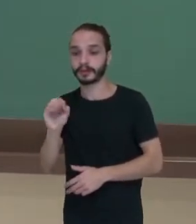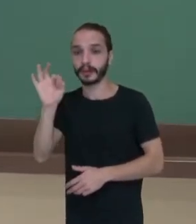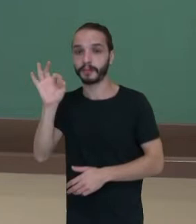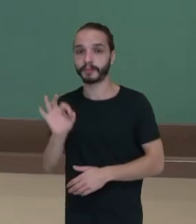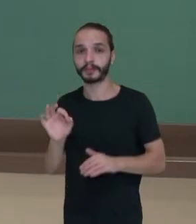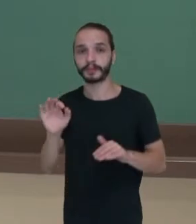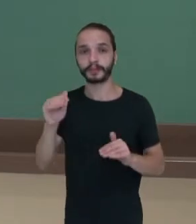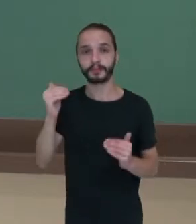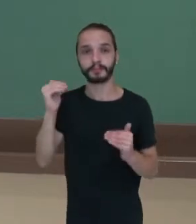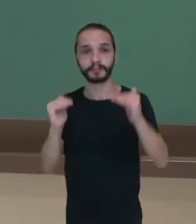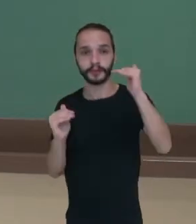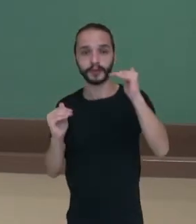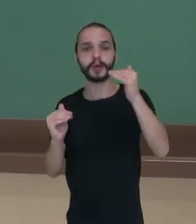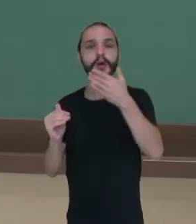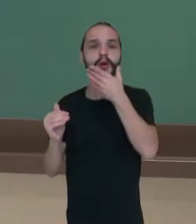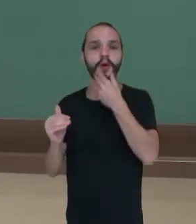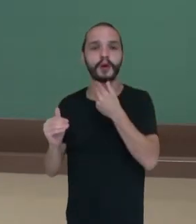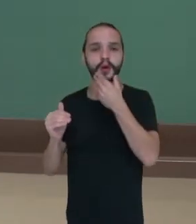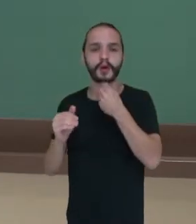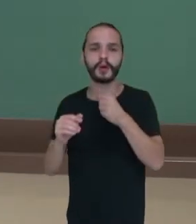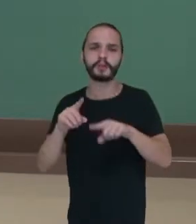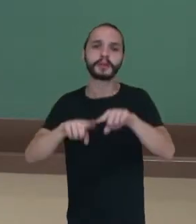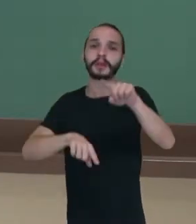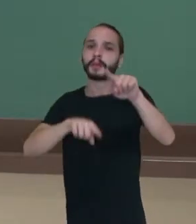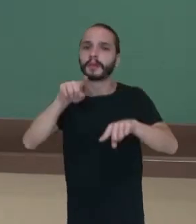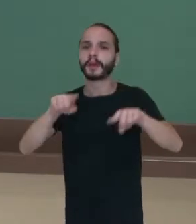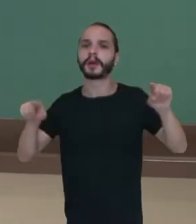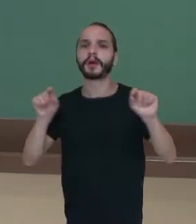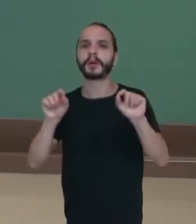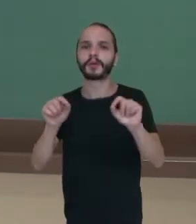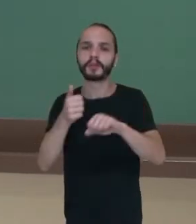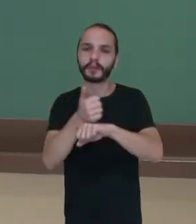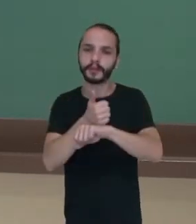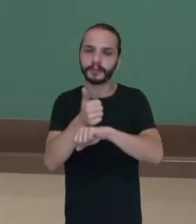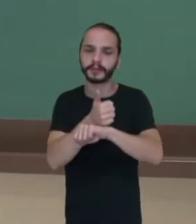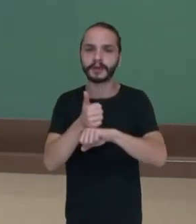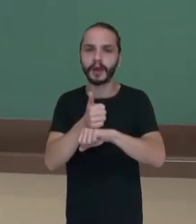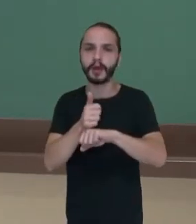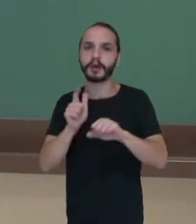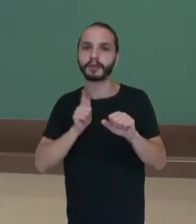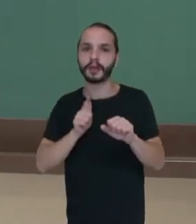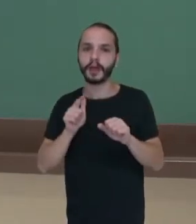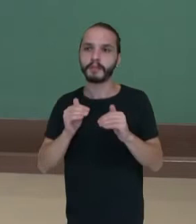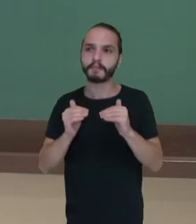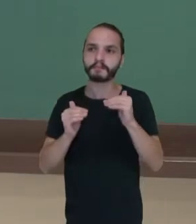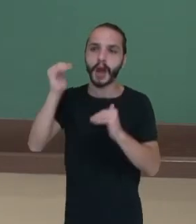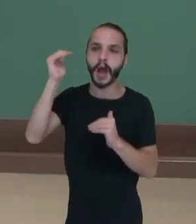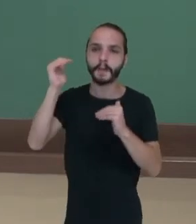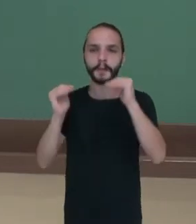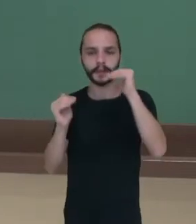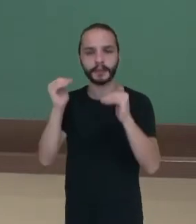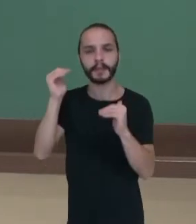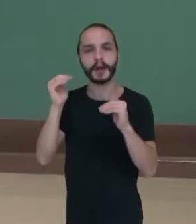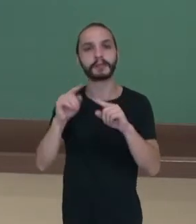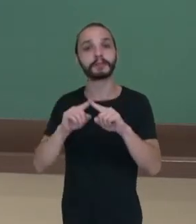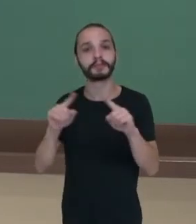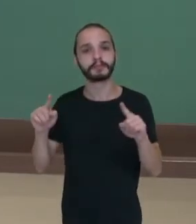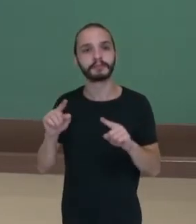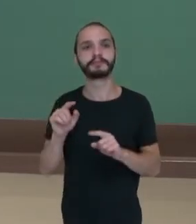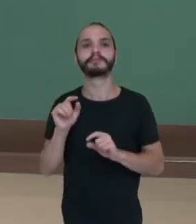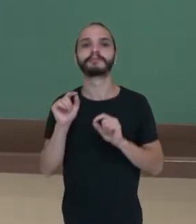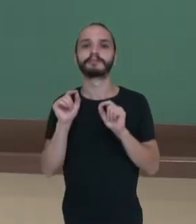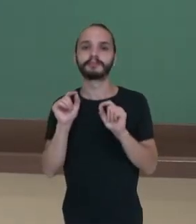média, né? Dependendo das funções que são desenvolvidas, essa diferença é maior, em outras é um pouco menor. Mesmo a gente